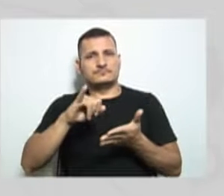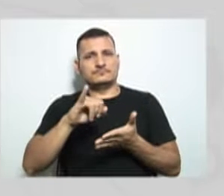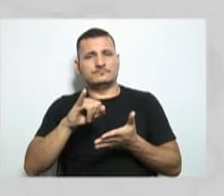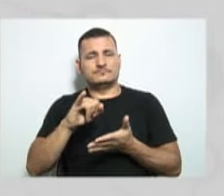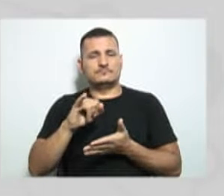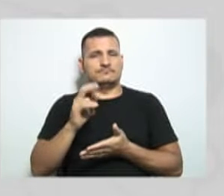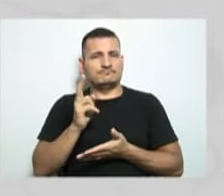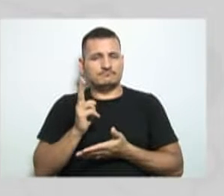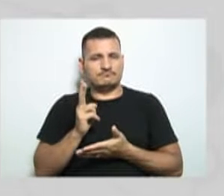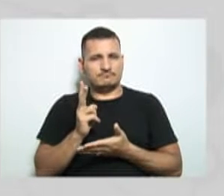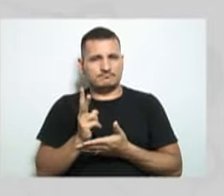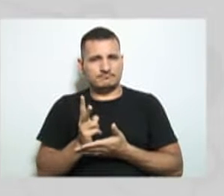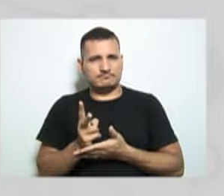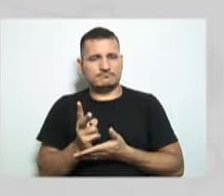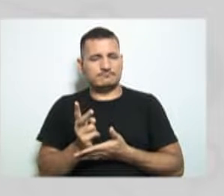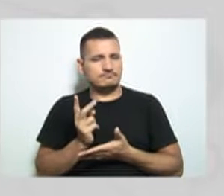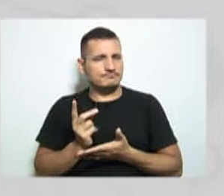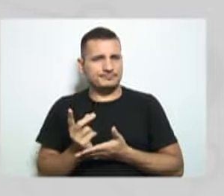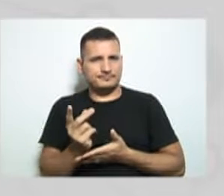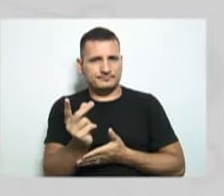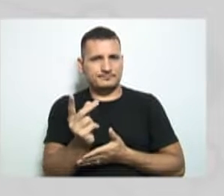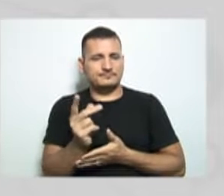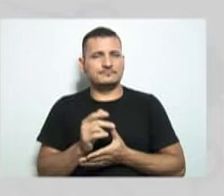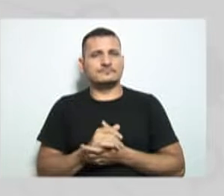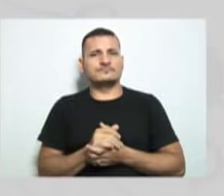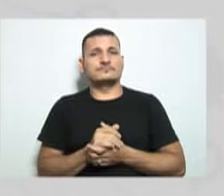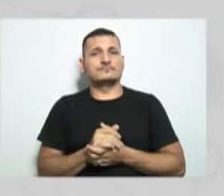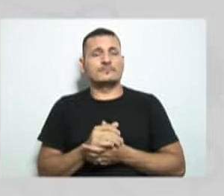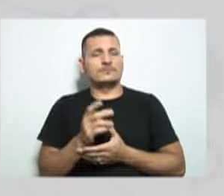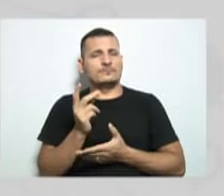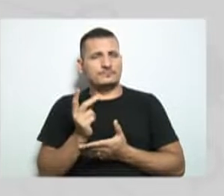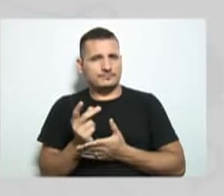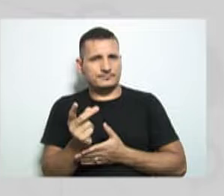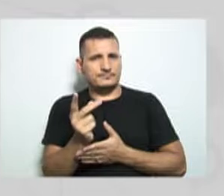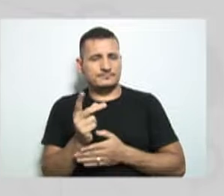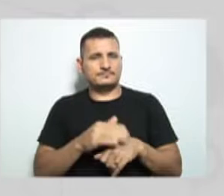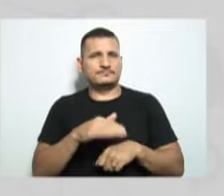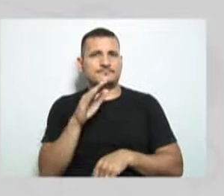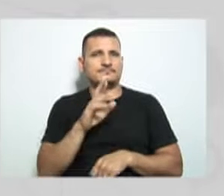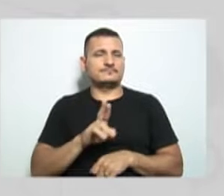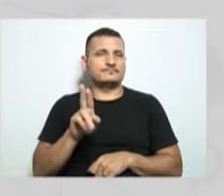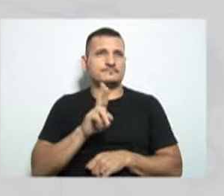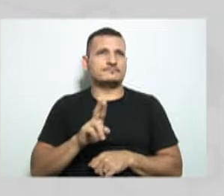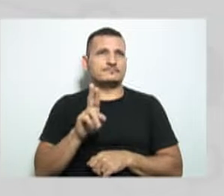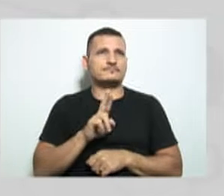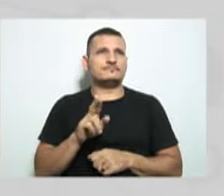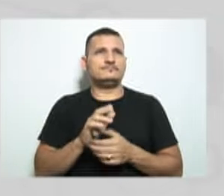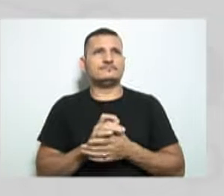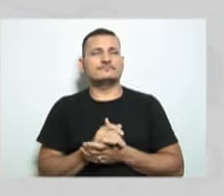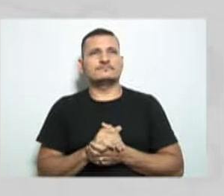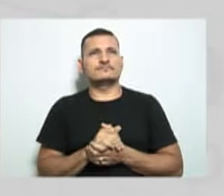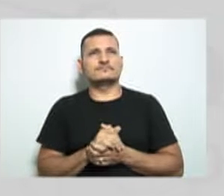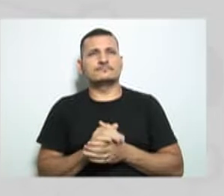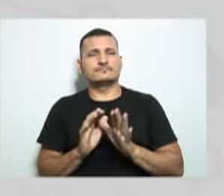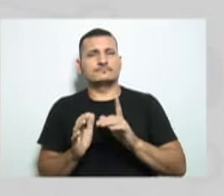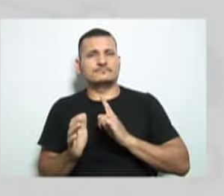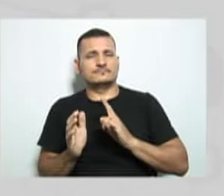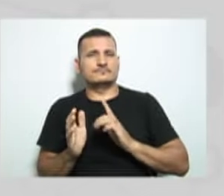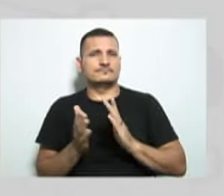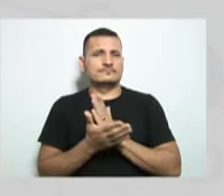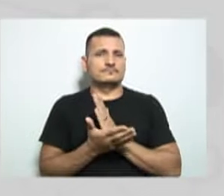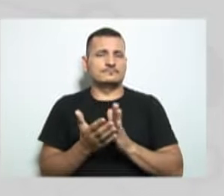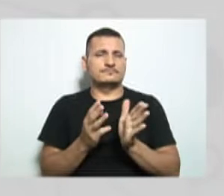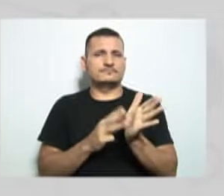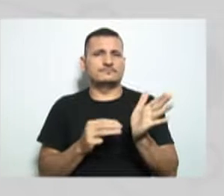permanente. O permanente ele é bem mais utilizado, ou seja, oferece alguns métodos distintos para